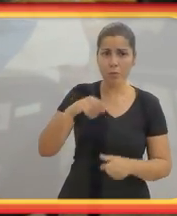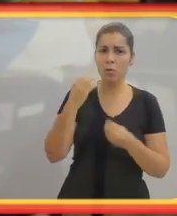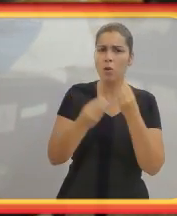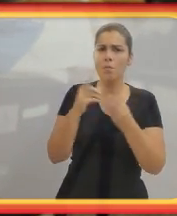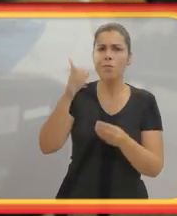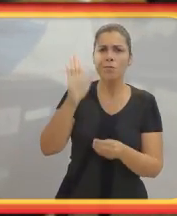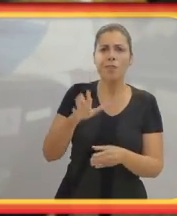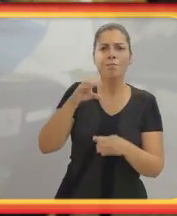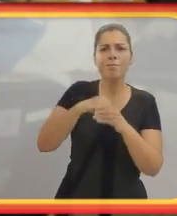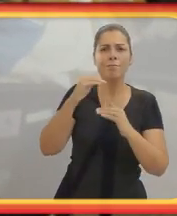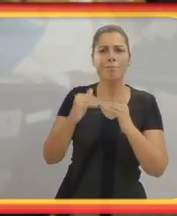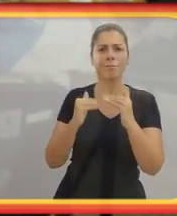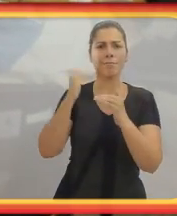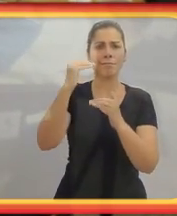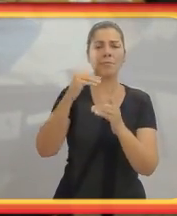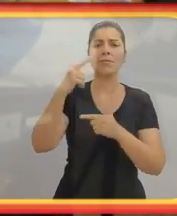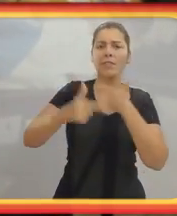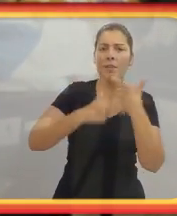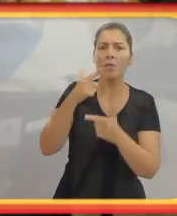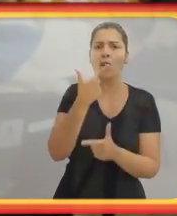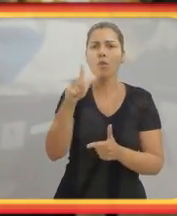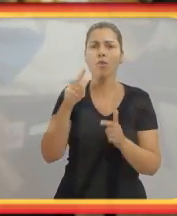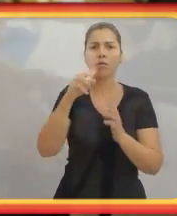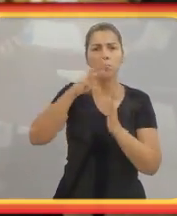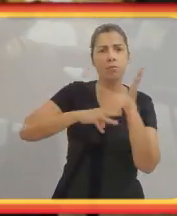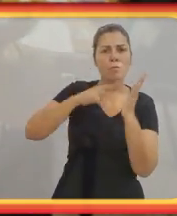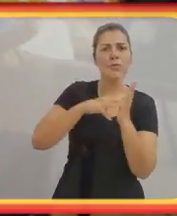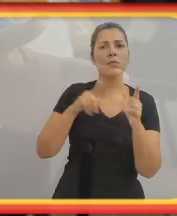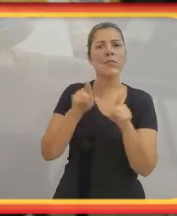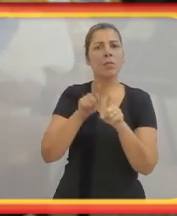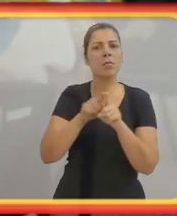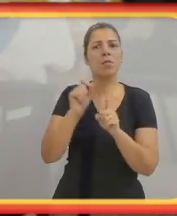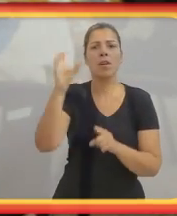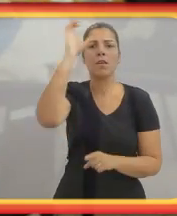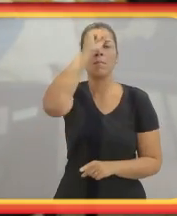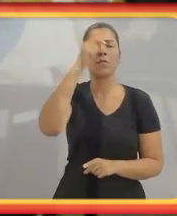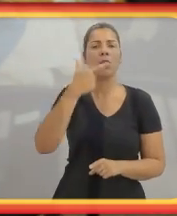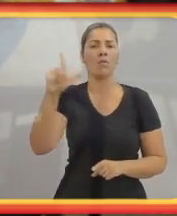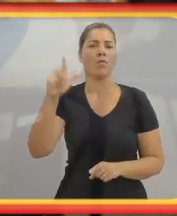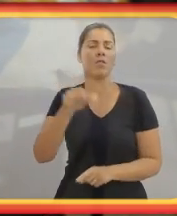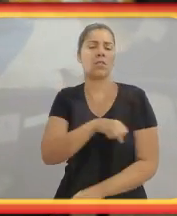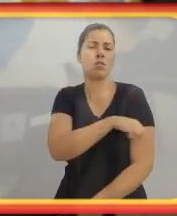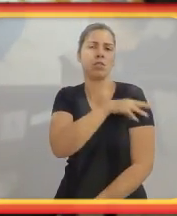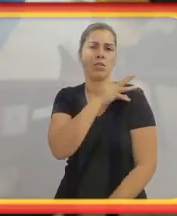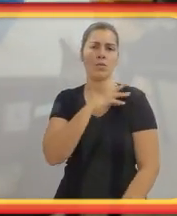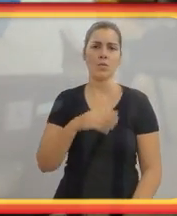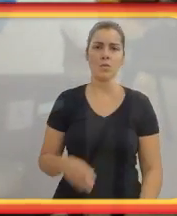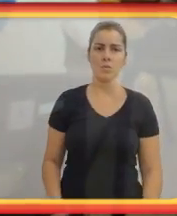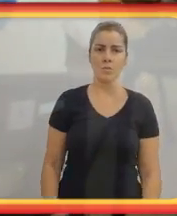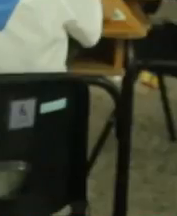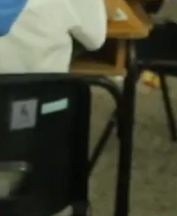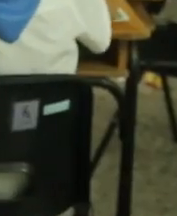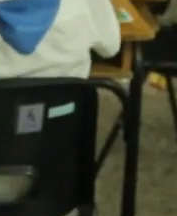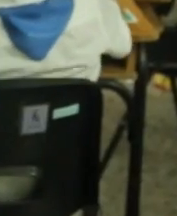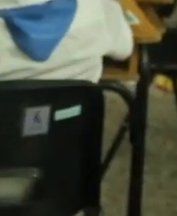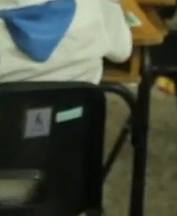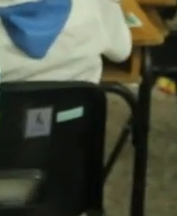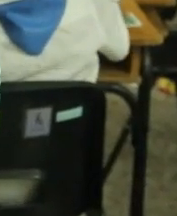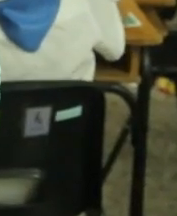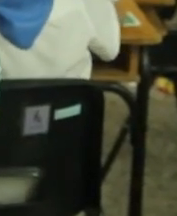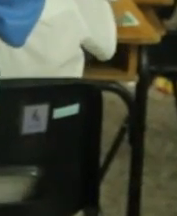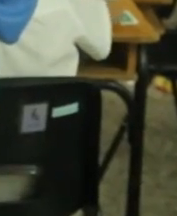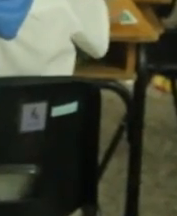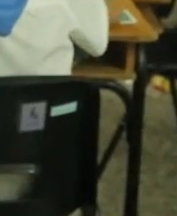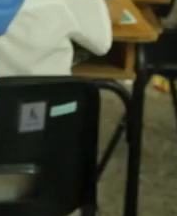com eles. Como ele já está em outro nível, já trabalhamos com o outro método, que também é o que ele aprende no outro ensino. Então,